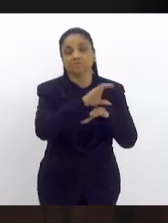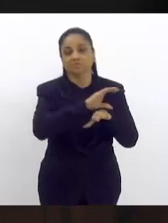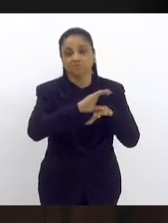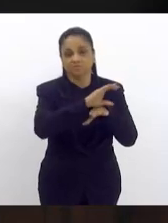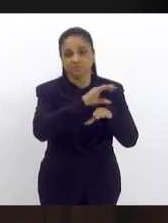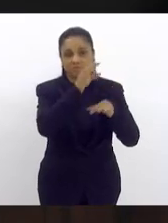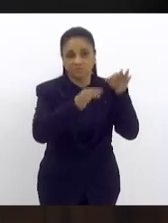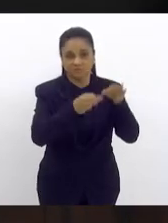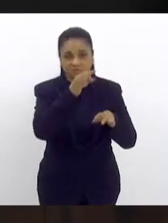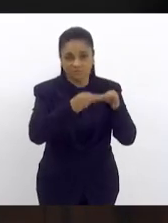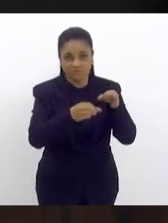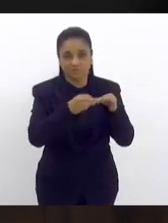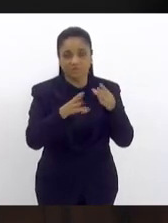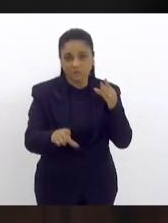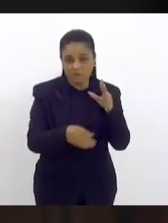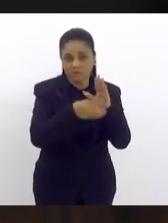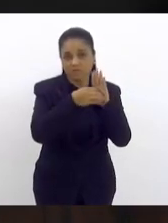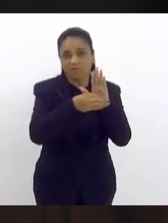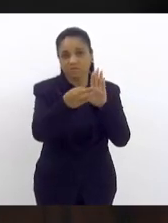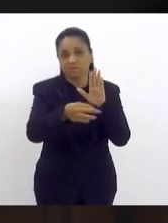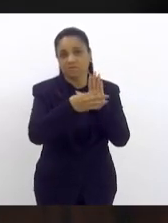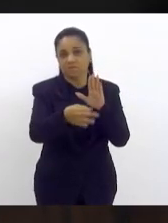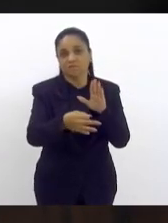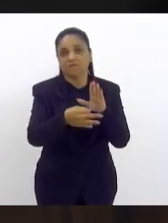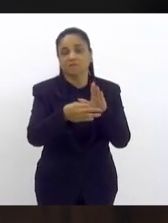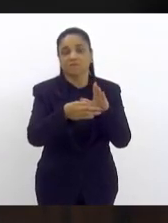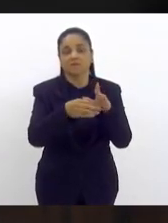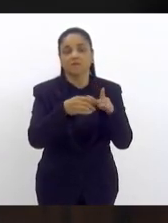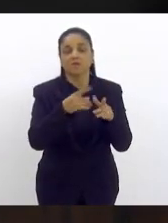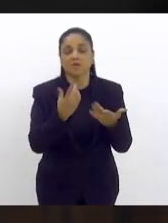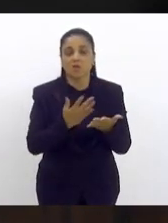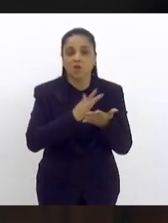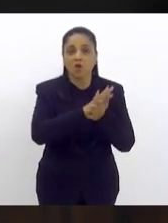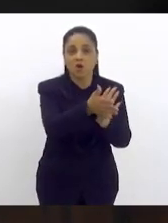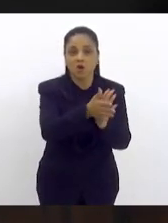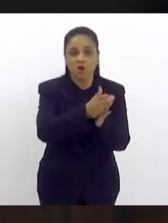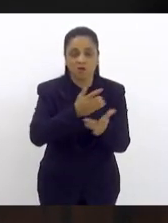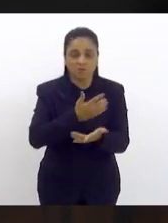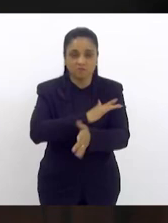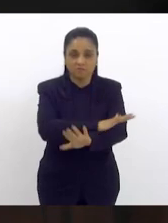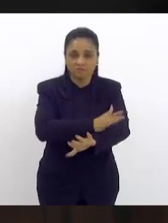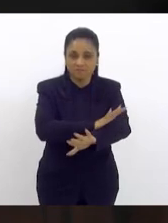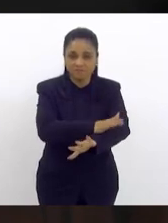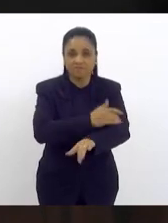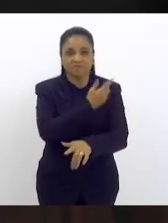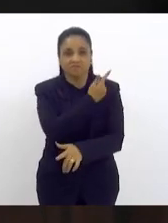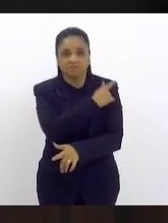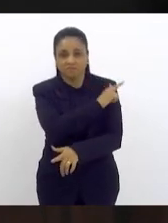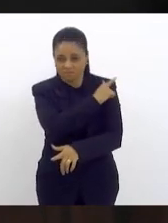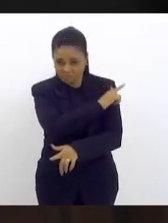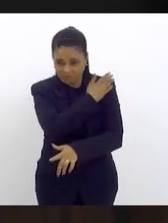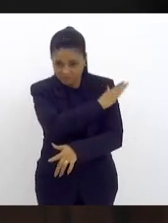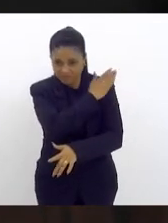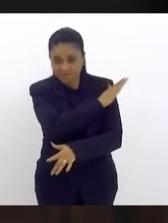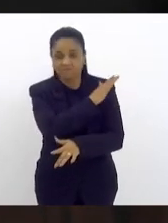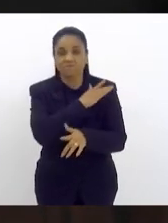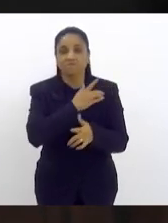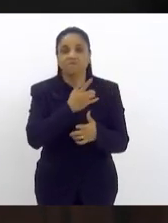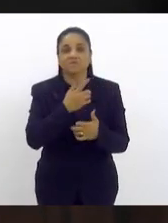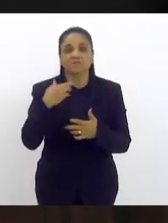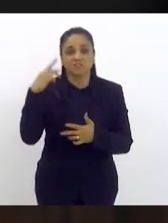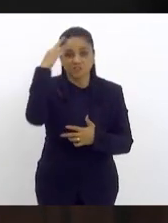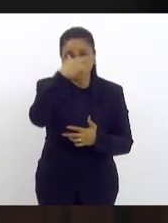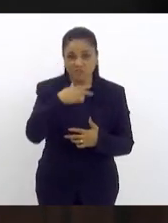juridicidade com emendas e de combate às discriminações e preconceitos de raça Corinthia religião e procedência Nacional